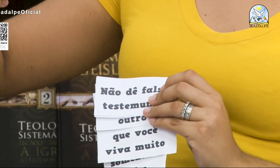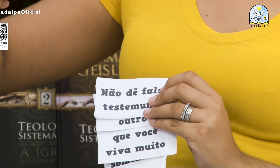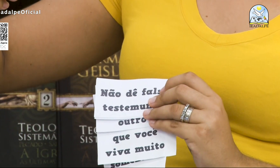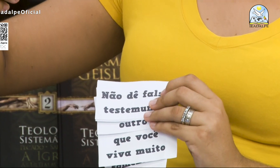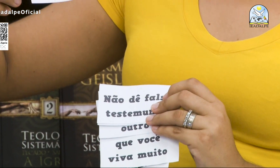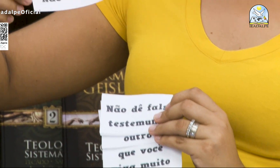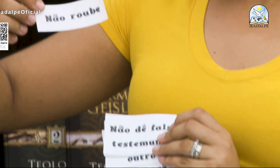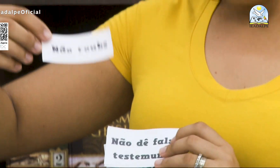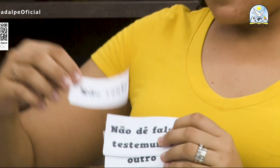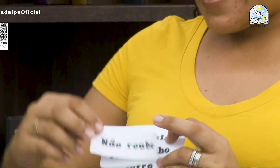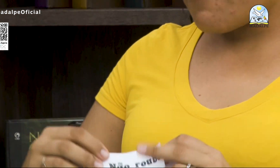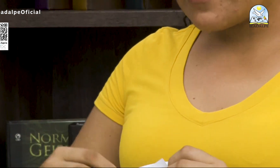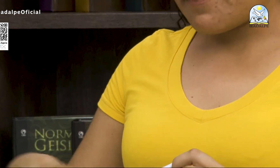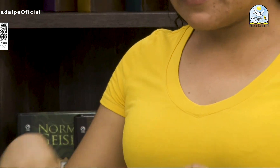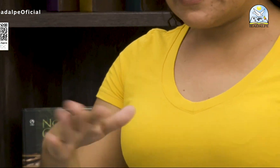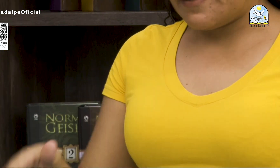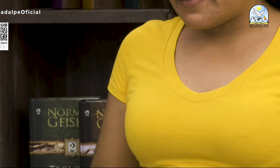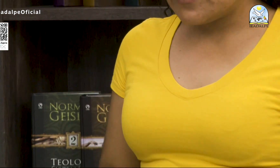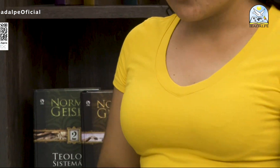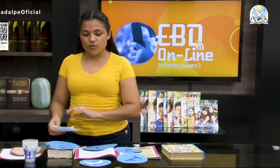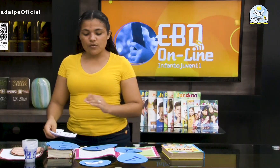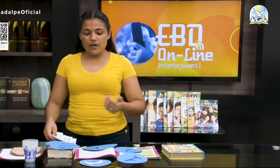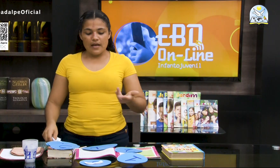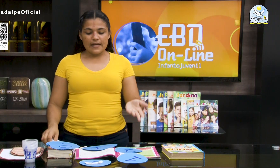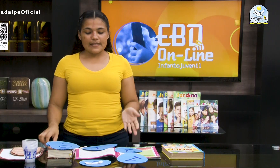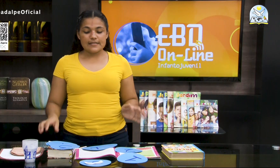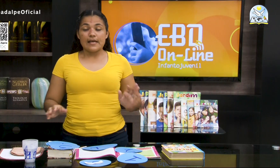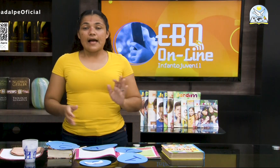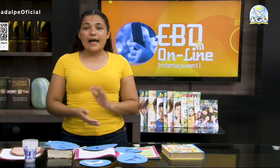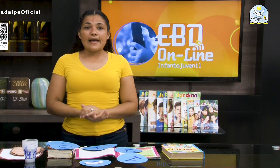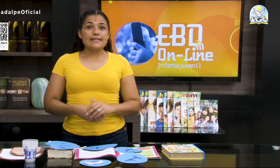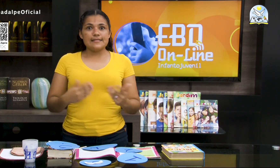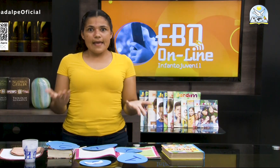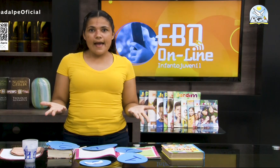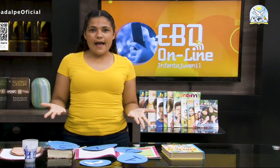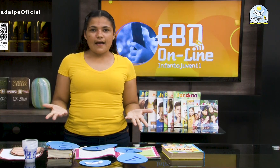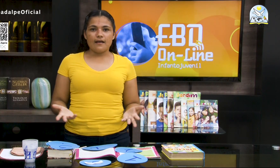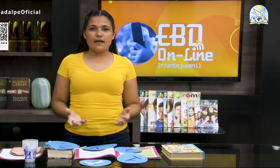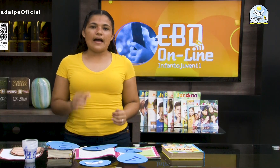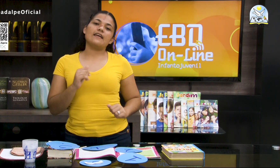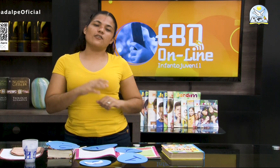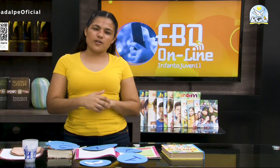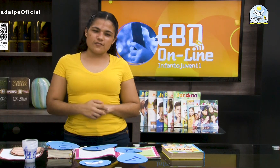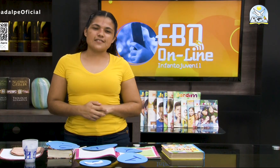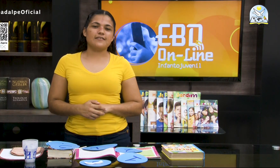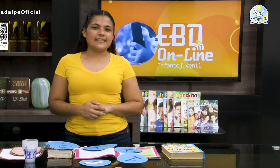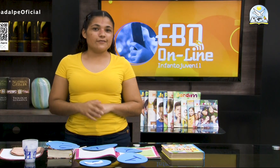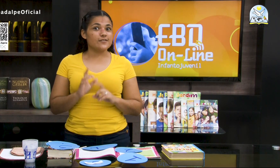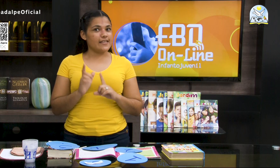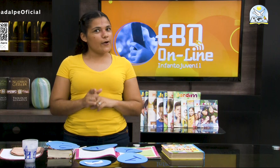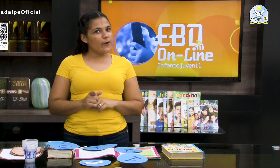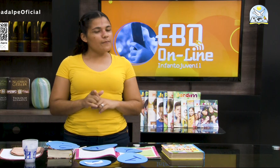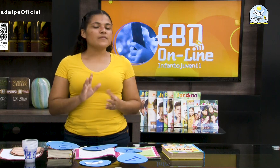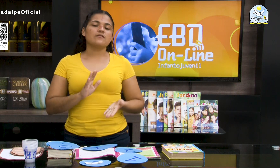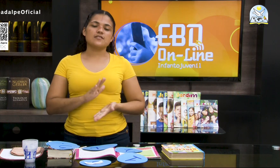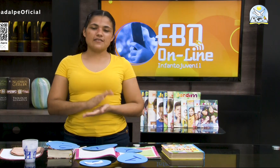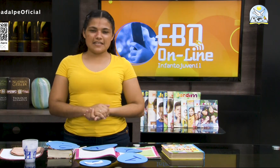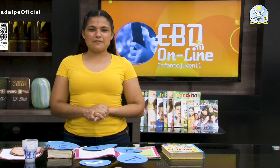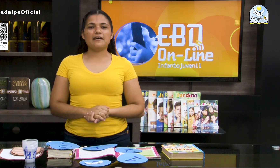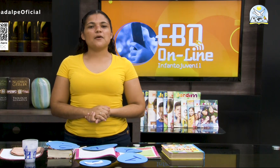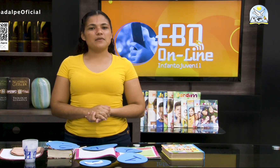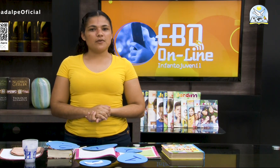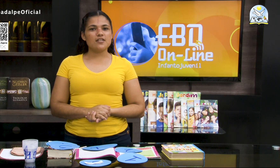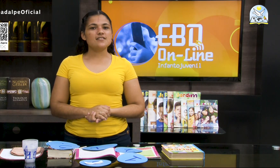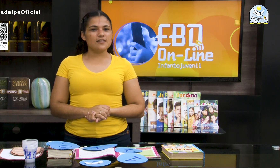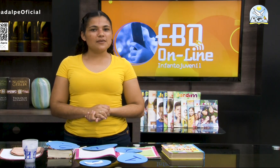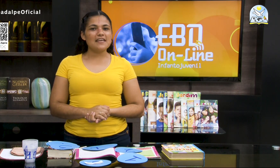não roube. E aí você pode estar trabalhando com a criança. Ah, e se errar? Aí agora você errou, você vai ter